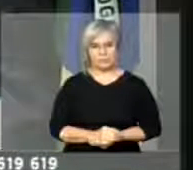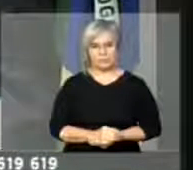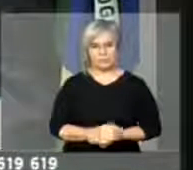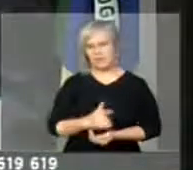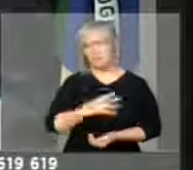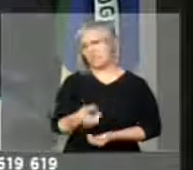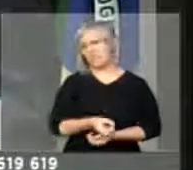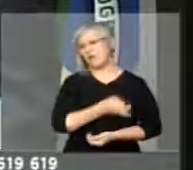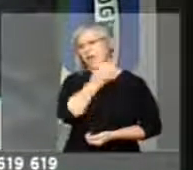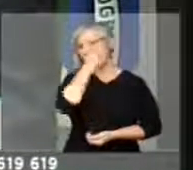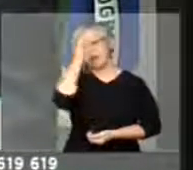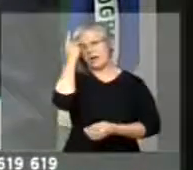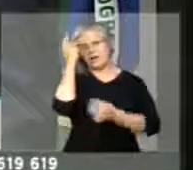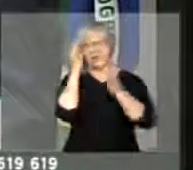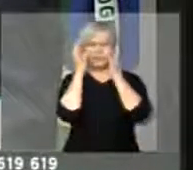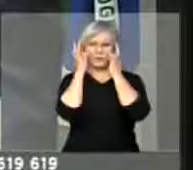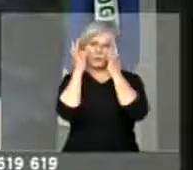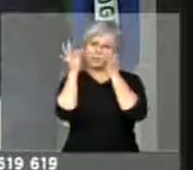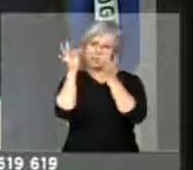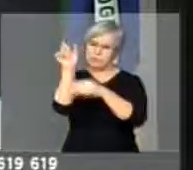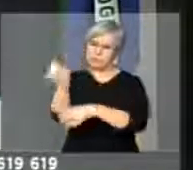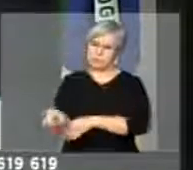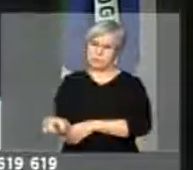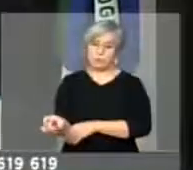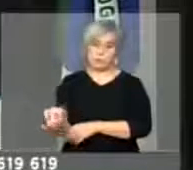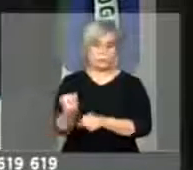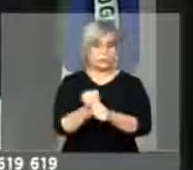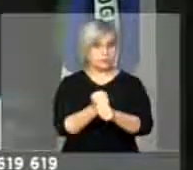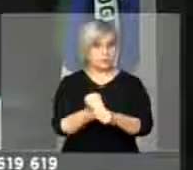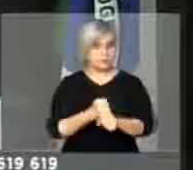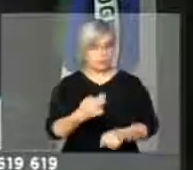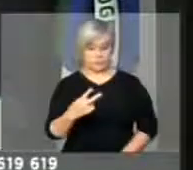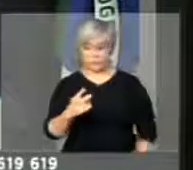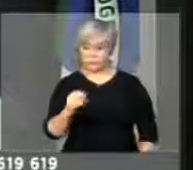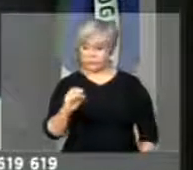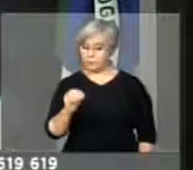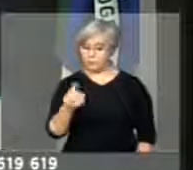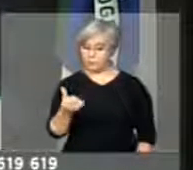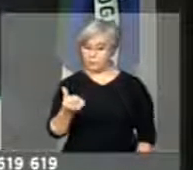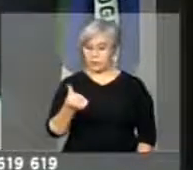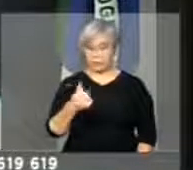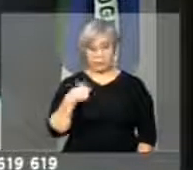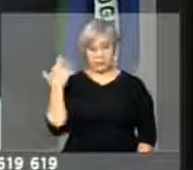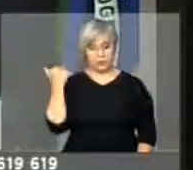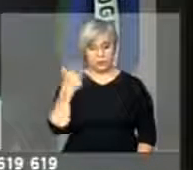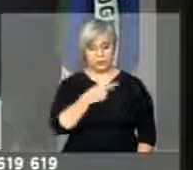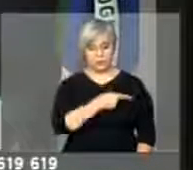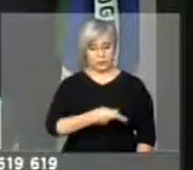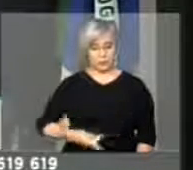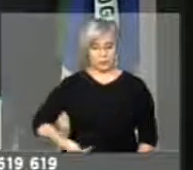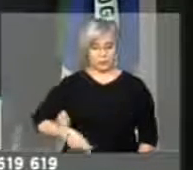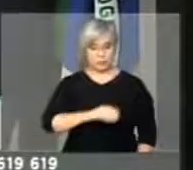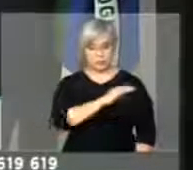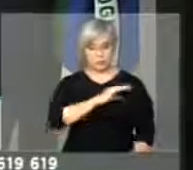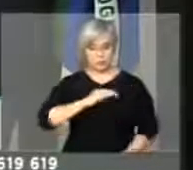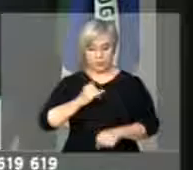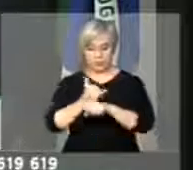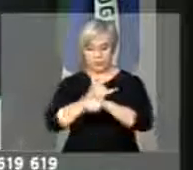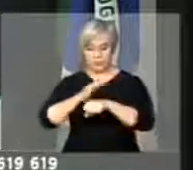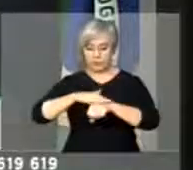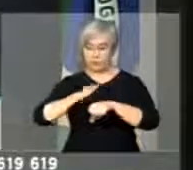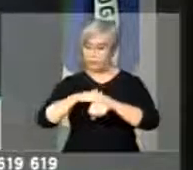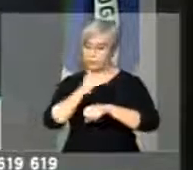testemunhos. Em 2006, eu presidi a Comissão de Infraestrutura do